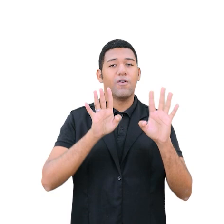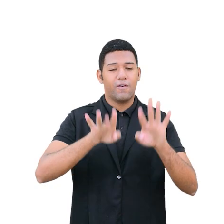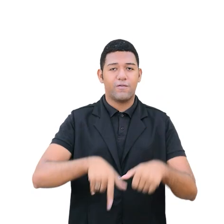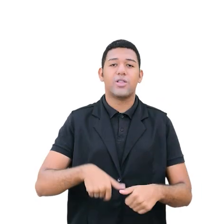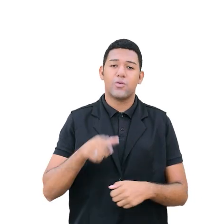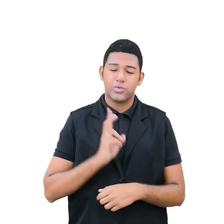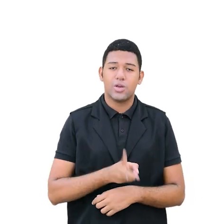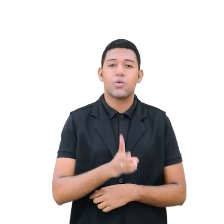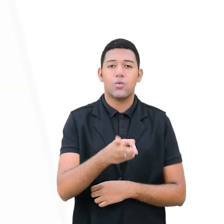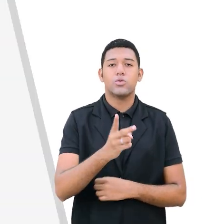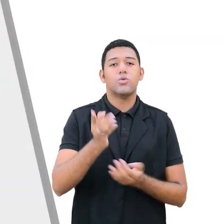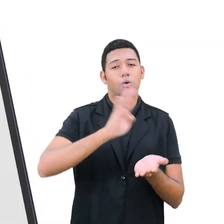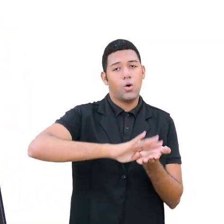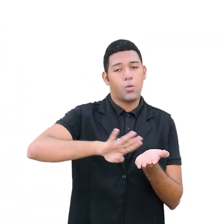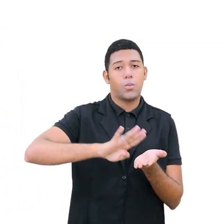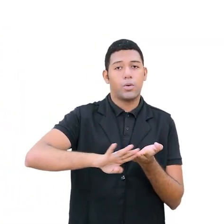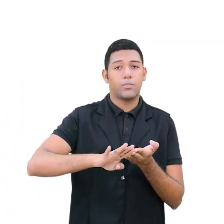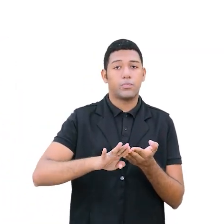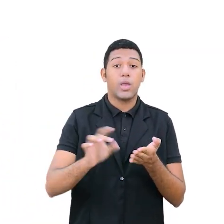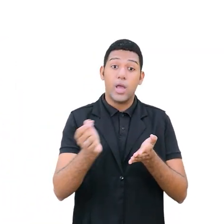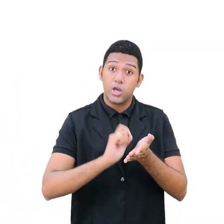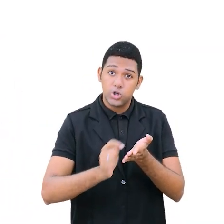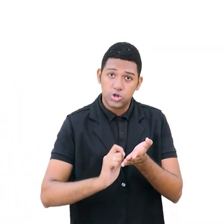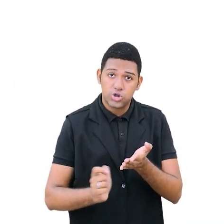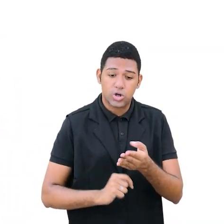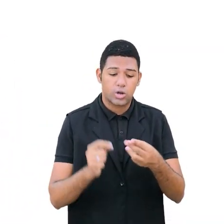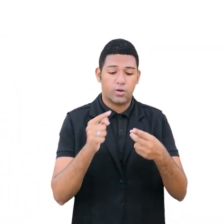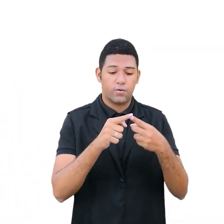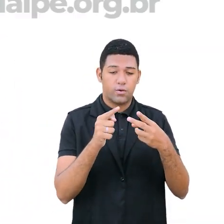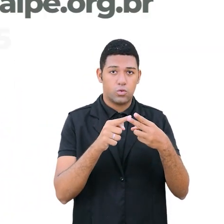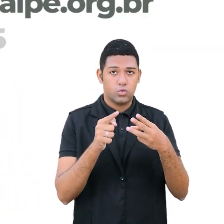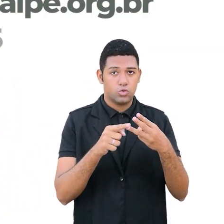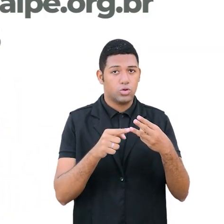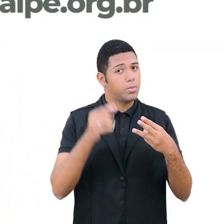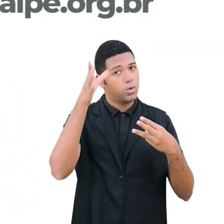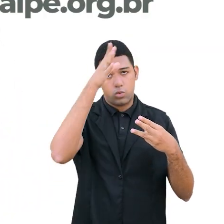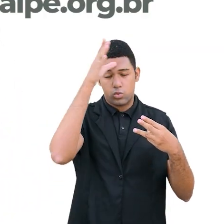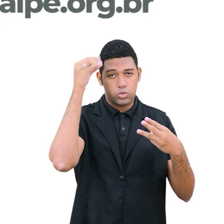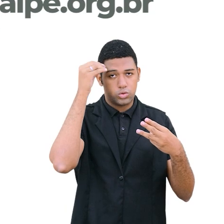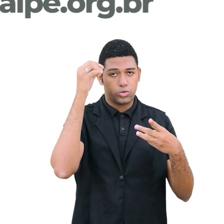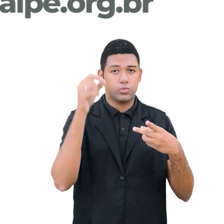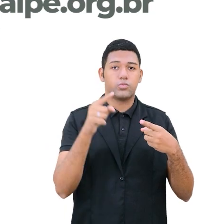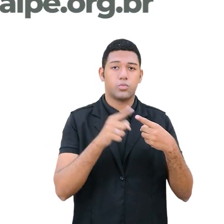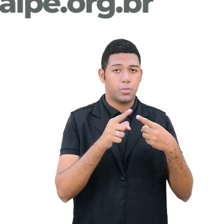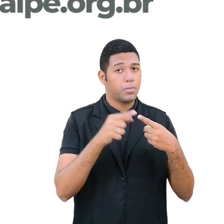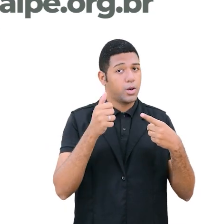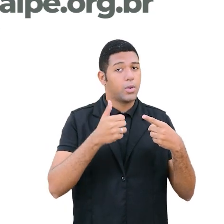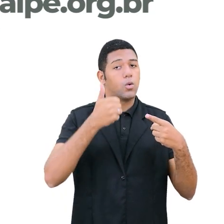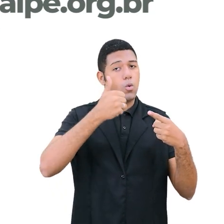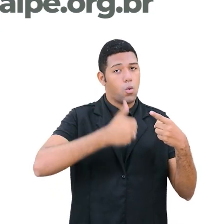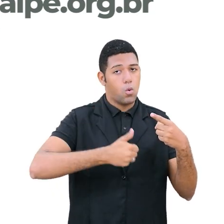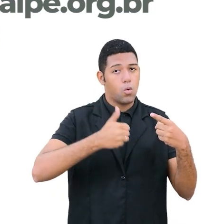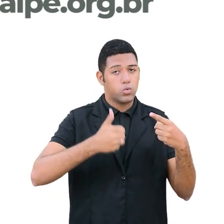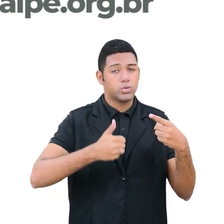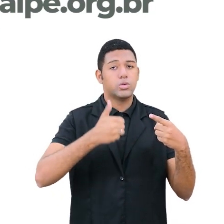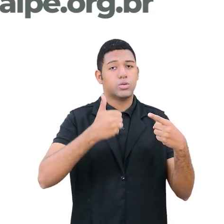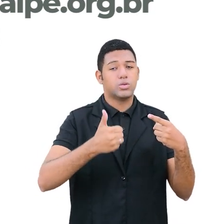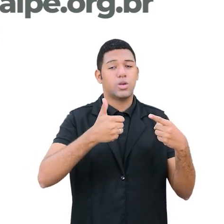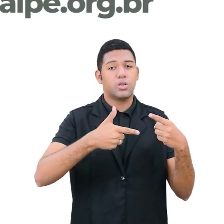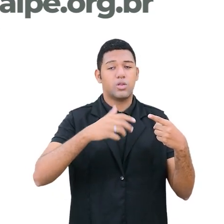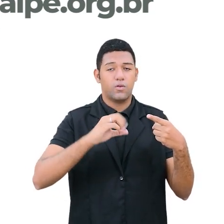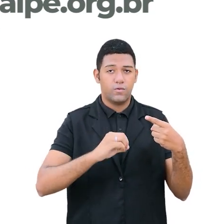procedimento do seu banco anote nossas chaves PIX para não esquecer CNPJ 11 120